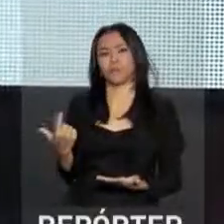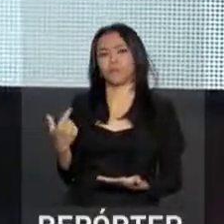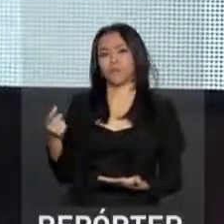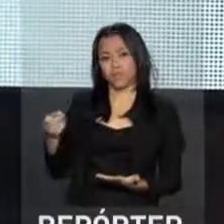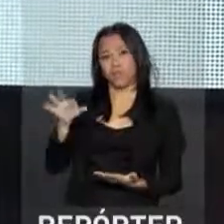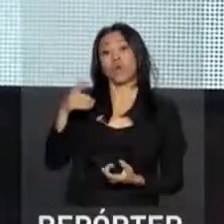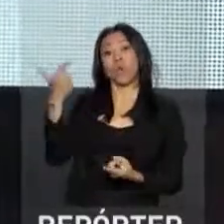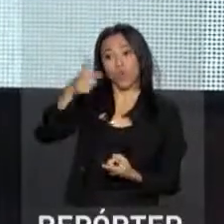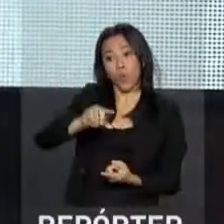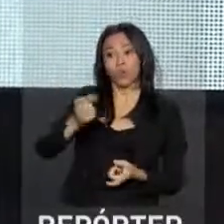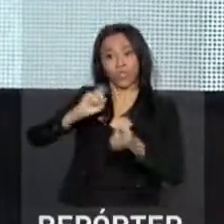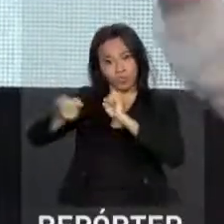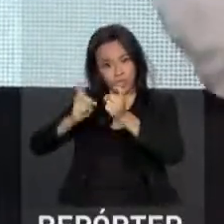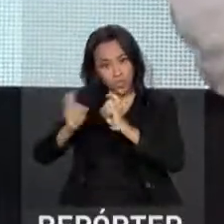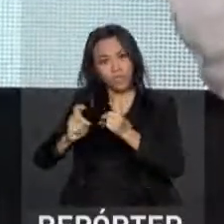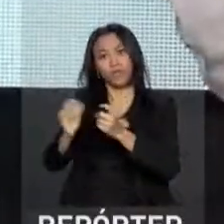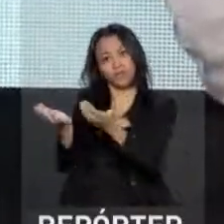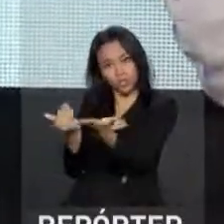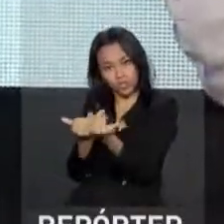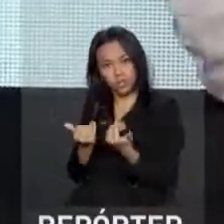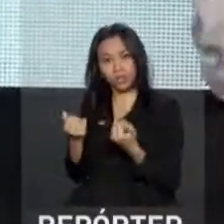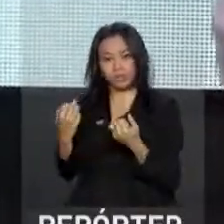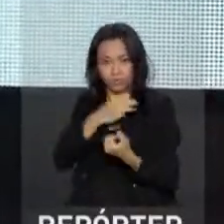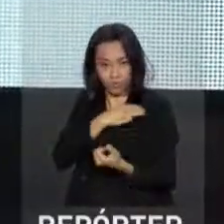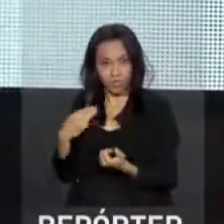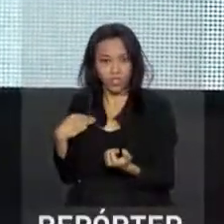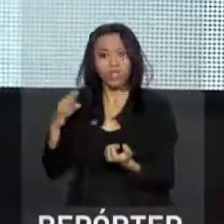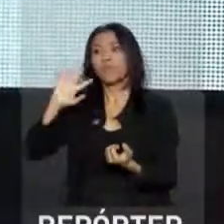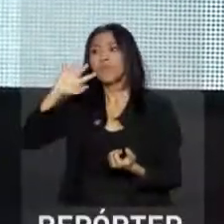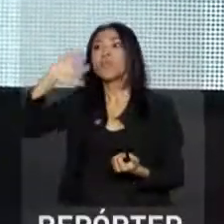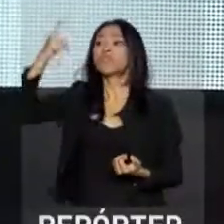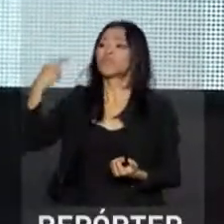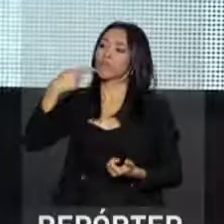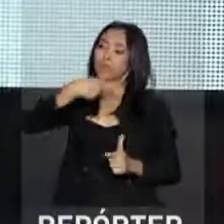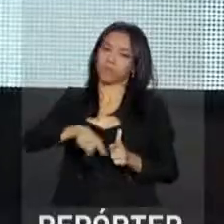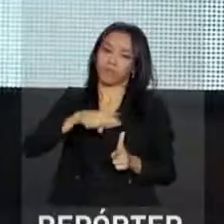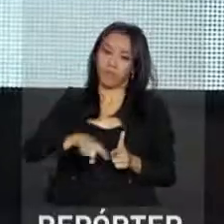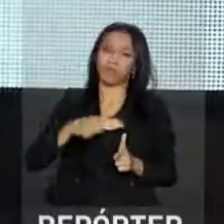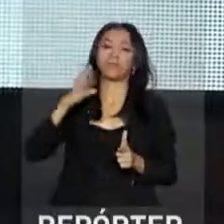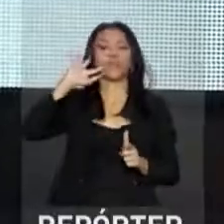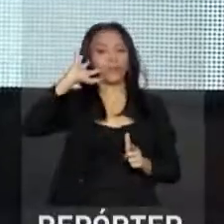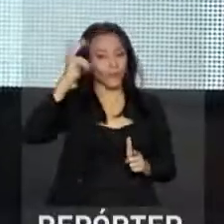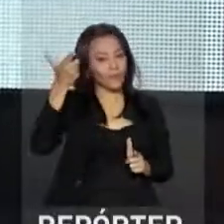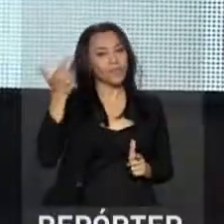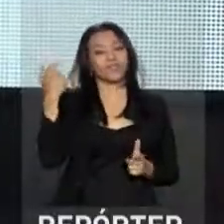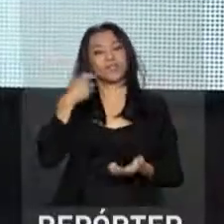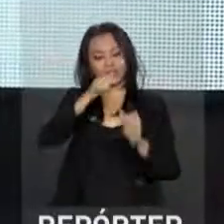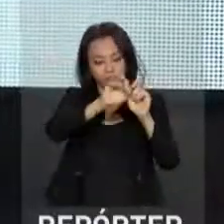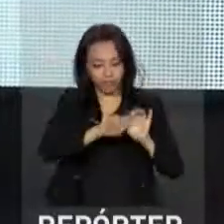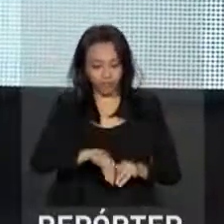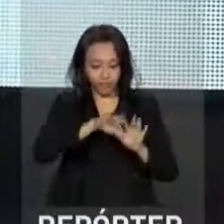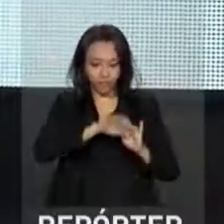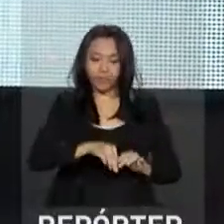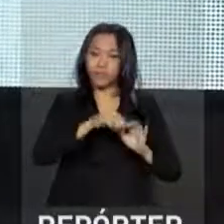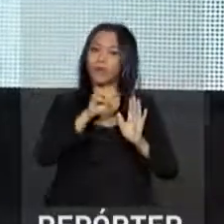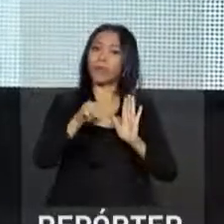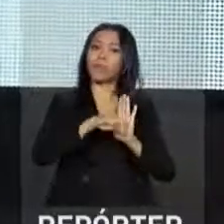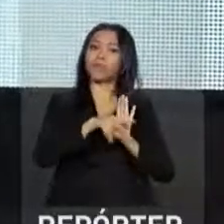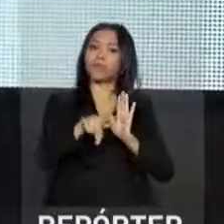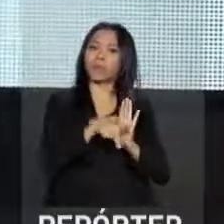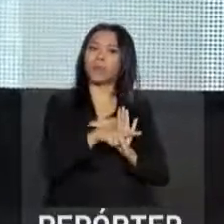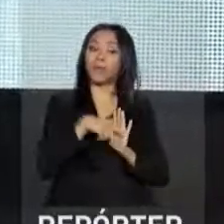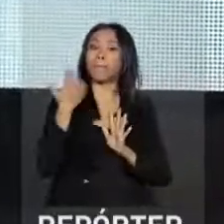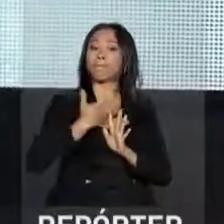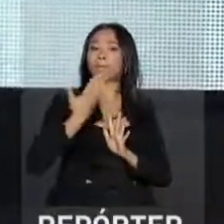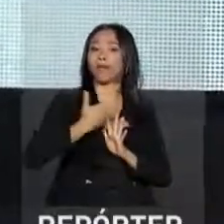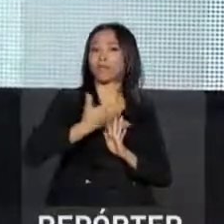Diogo também, e dissemos, vamos dar uma solução para isso. E daí saiu a solução de uma medida provisória que parcelou em